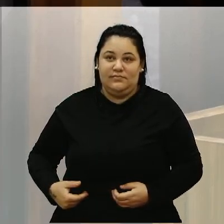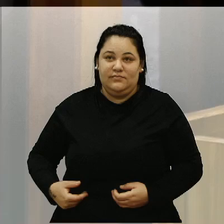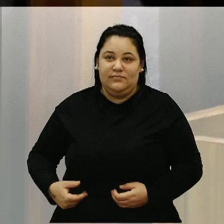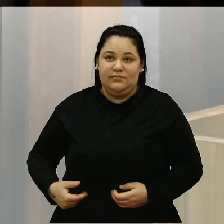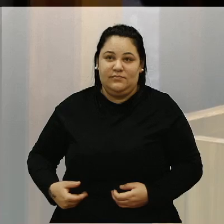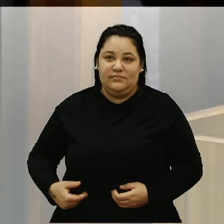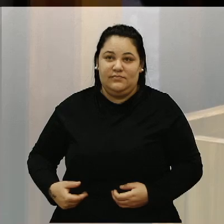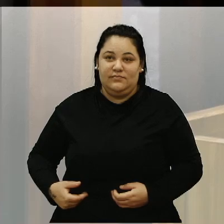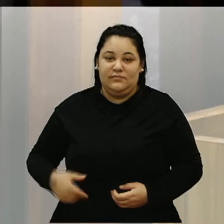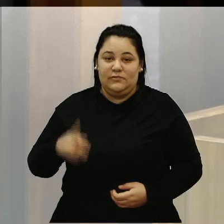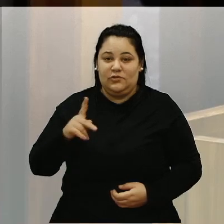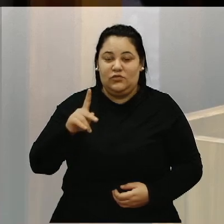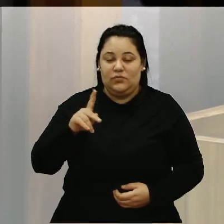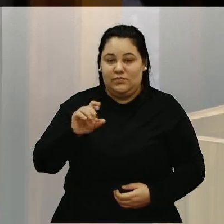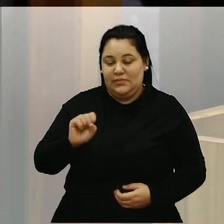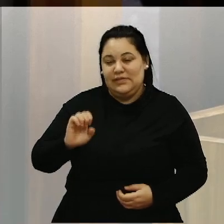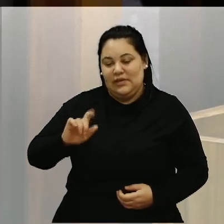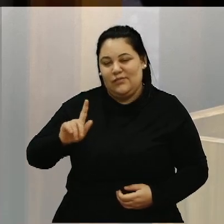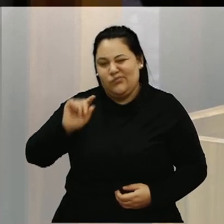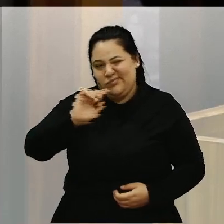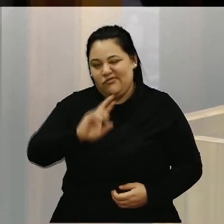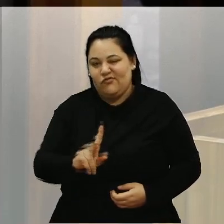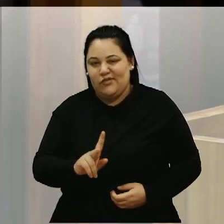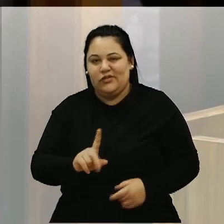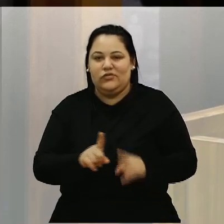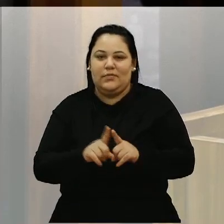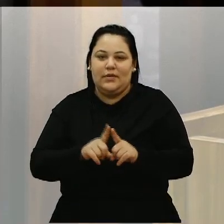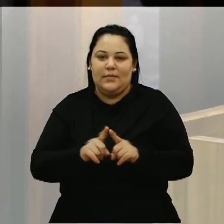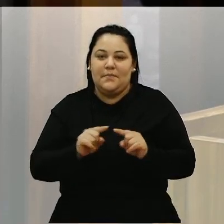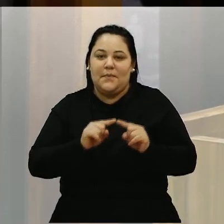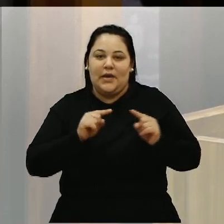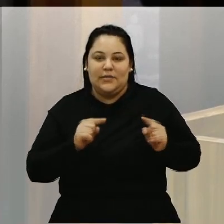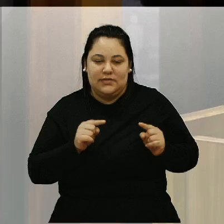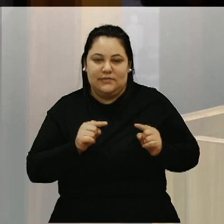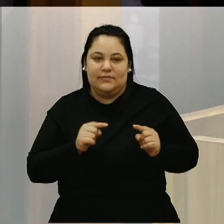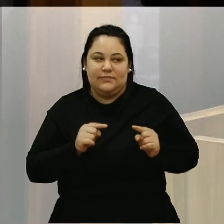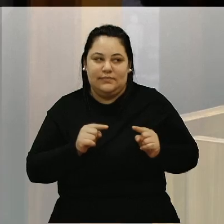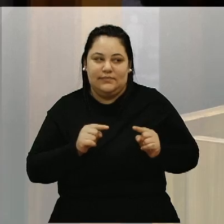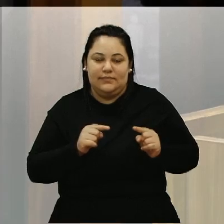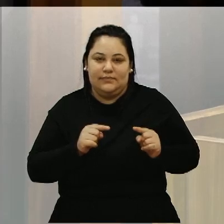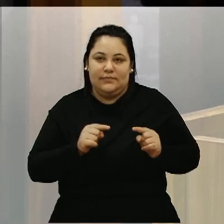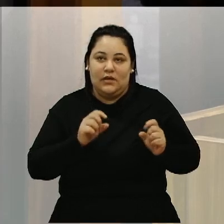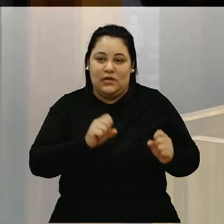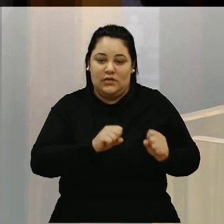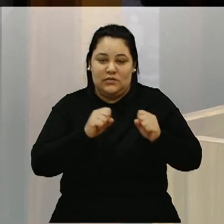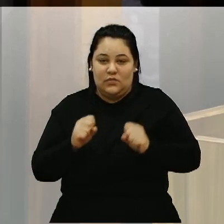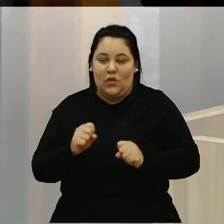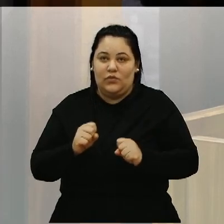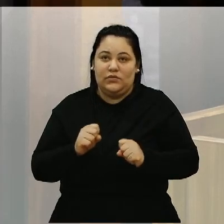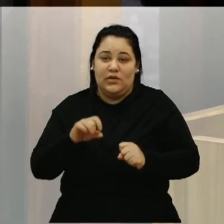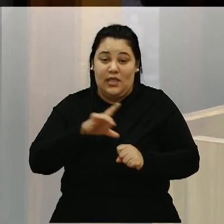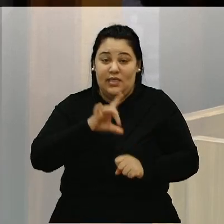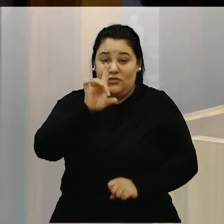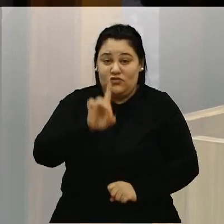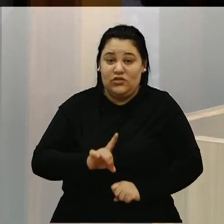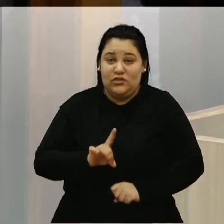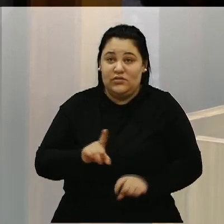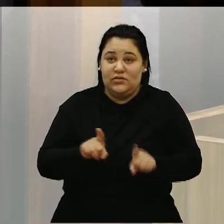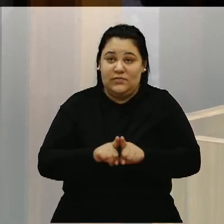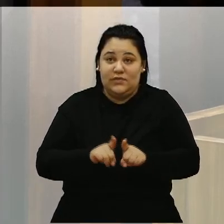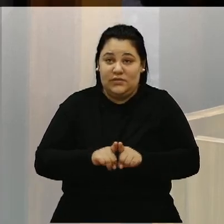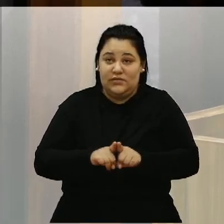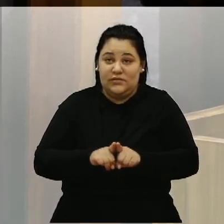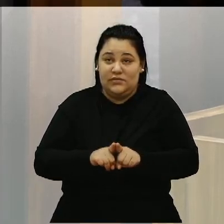Claro, o PSEG é um pouco diferente, mas eles vão poder ter direito de